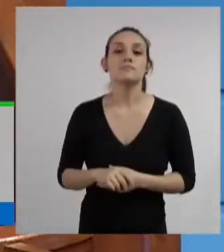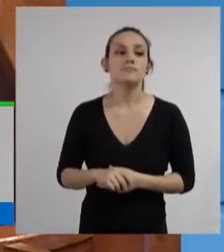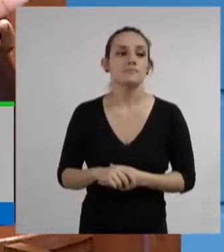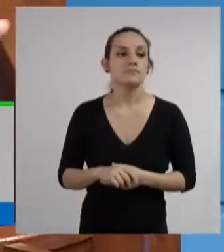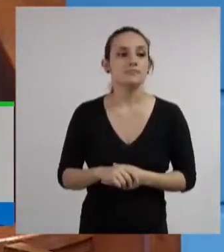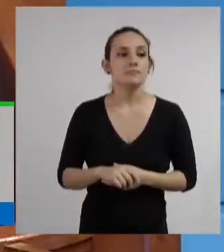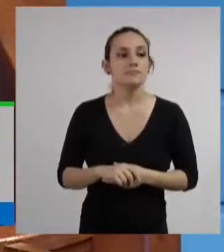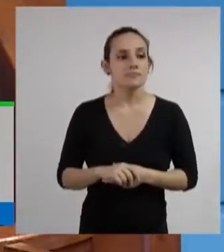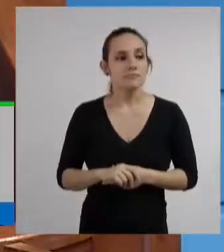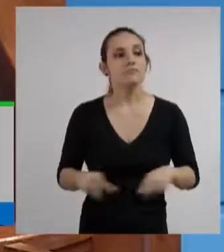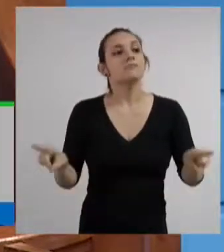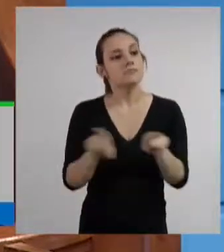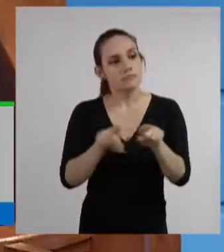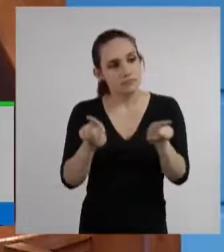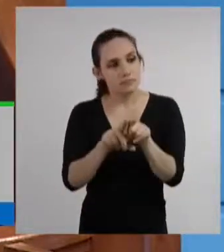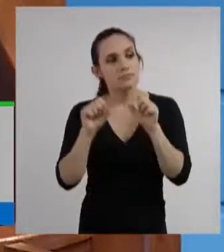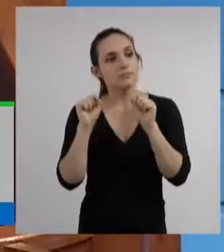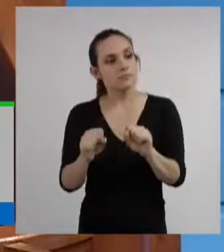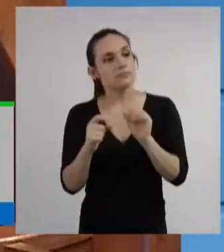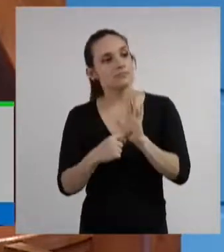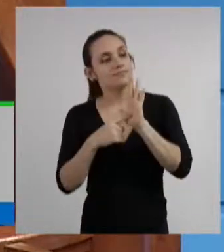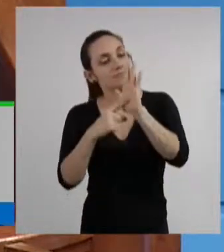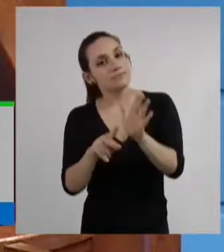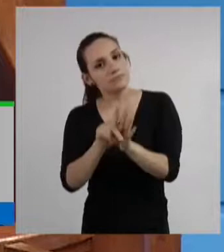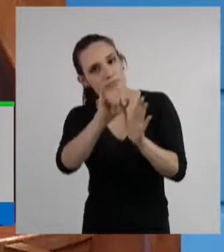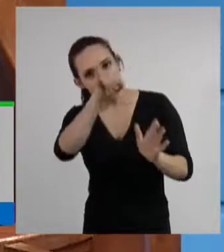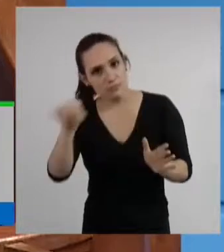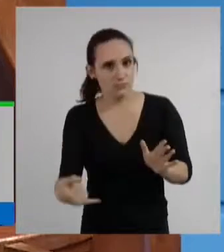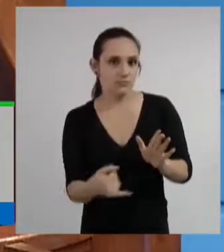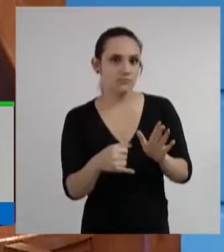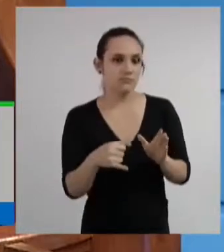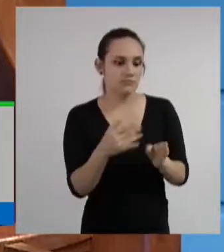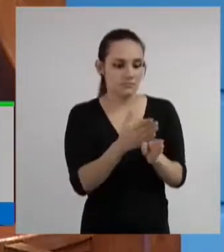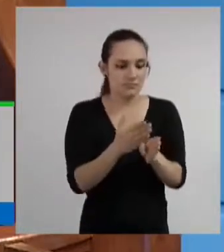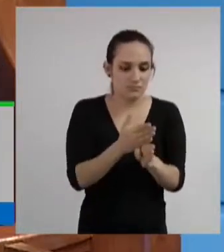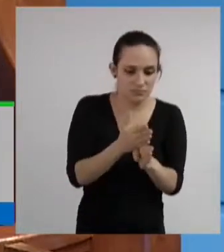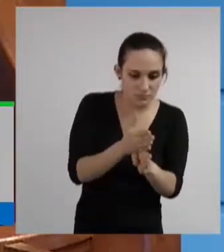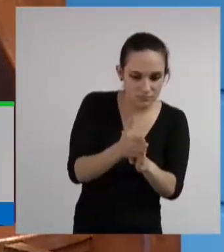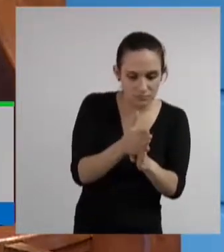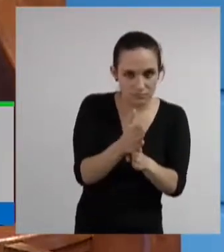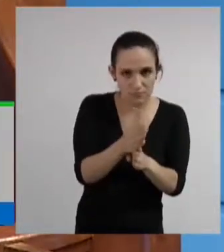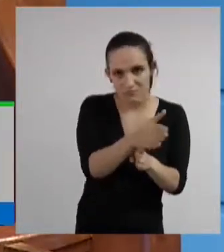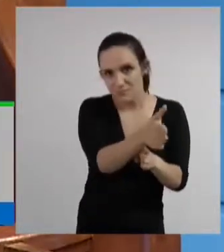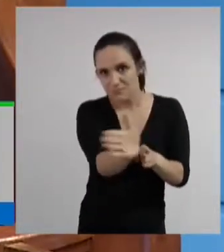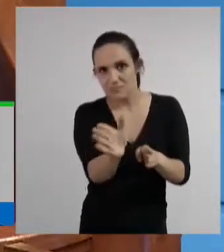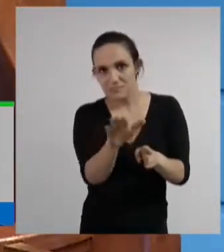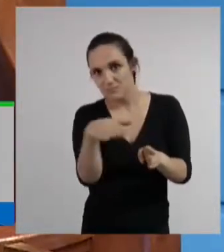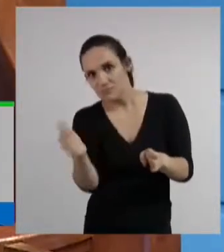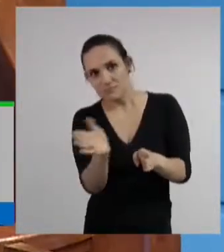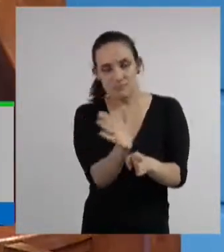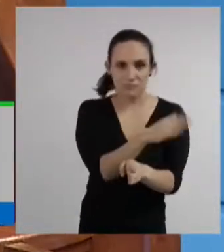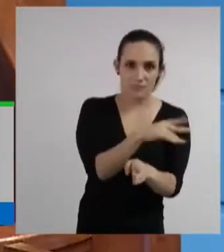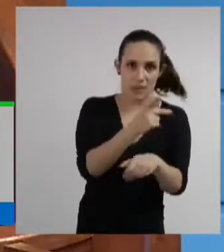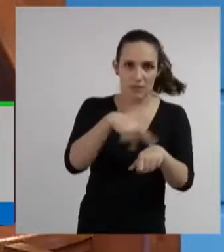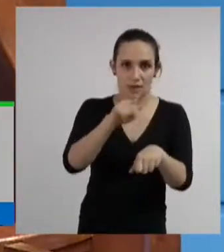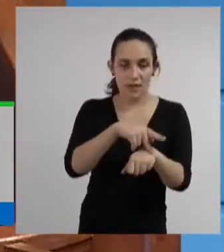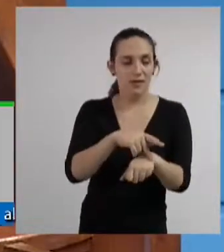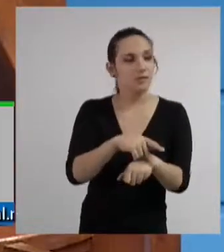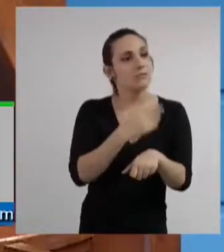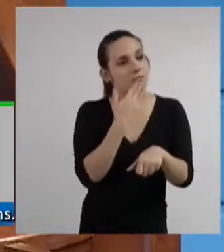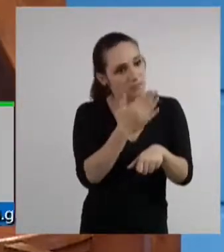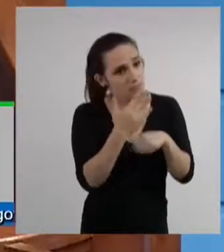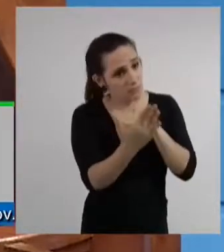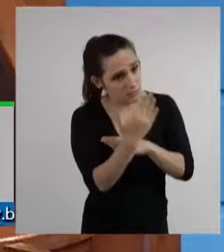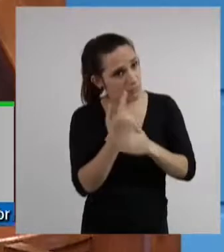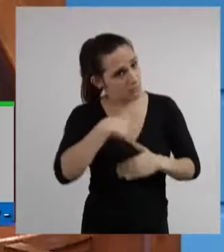para os municípios que têm impactação na faixa de fronteira, através do Ministério da Integração Nacional, que tem recurso específico para atender faixas de